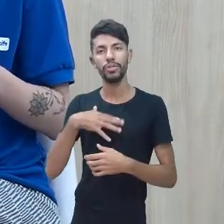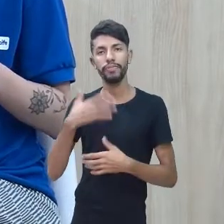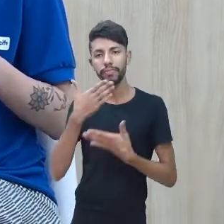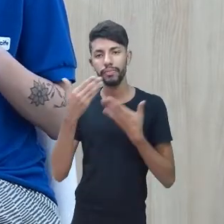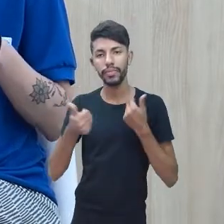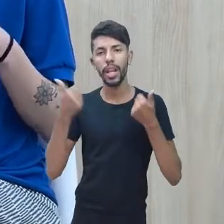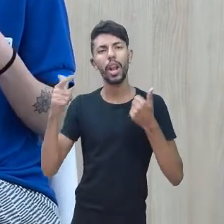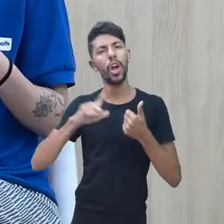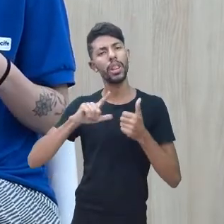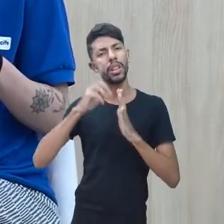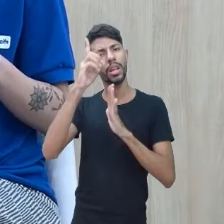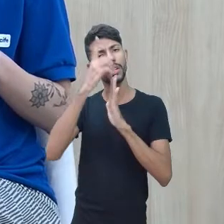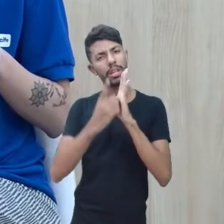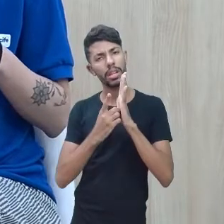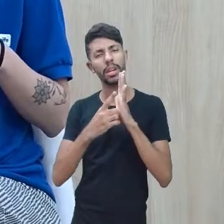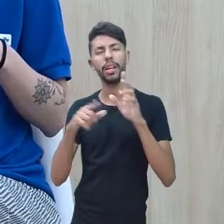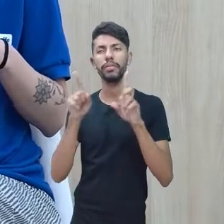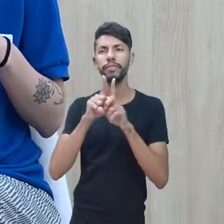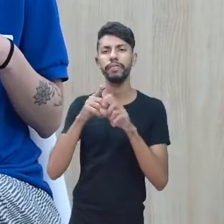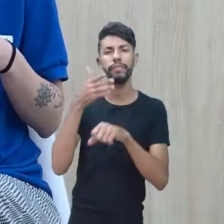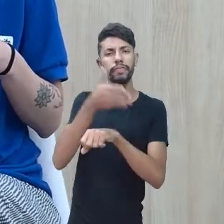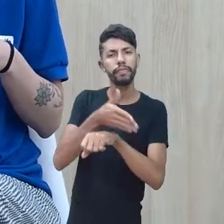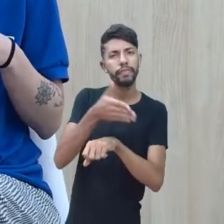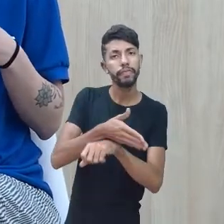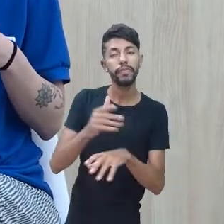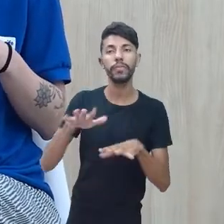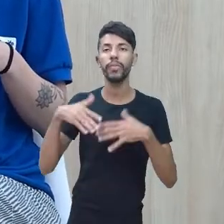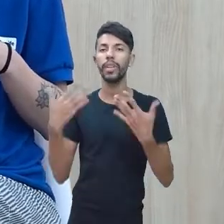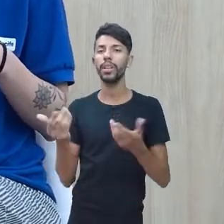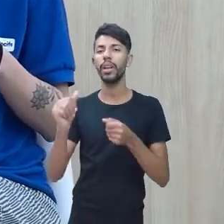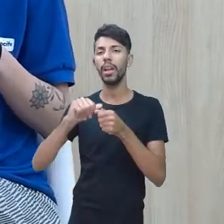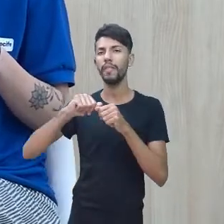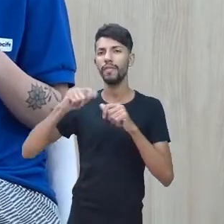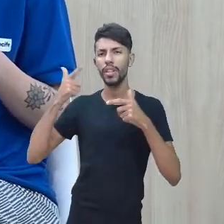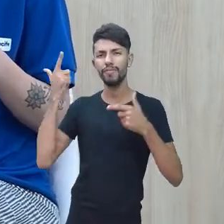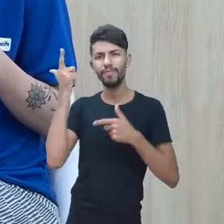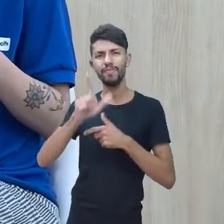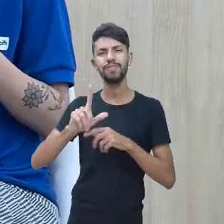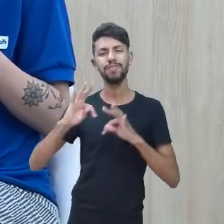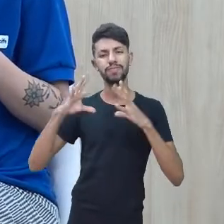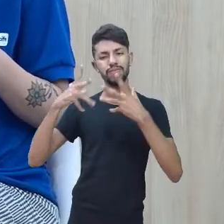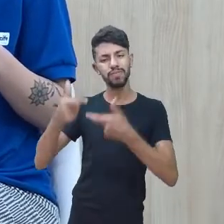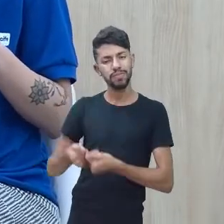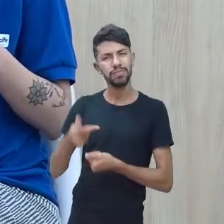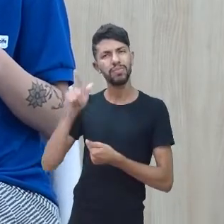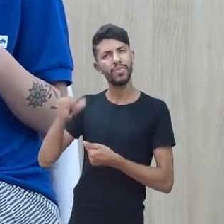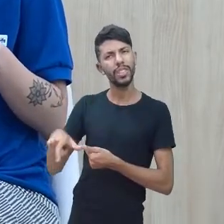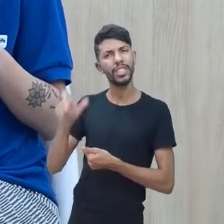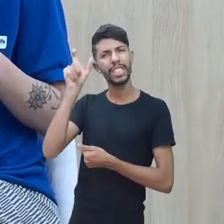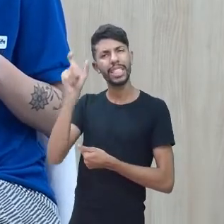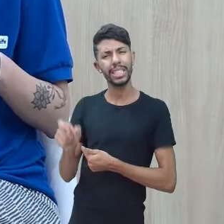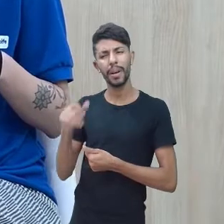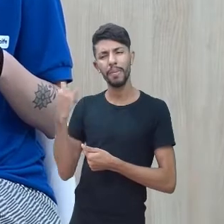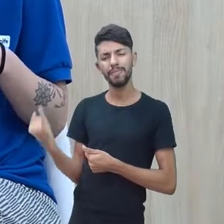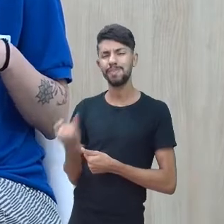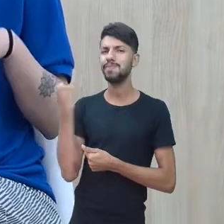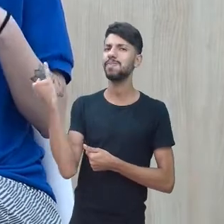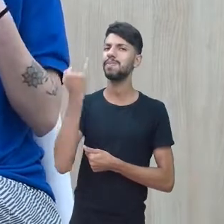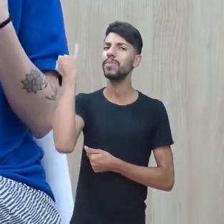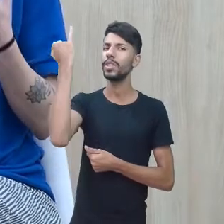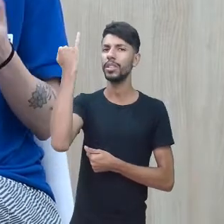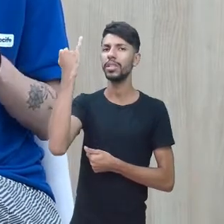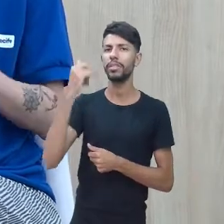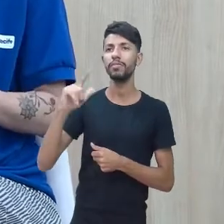direitos, né, acesso, e ele fez toda essa conquista e foi realmente uma figura muito importante,